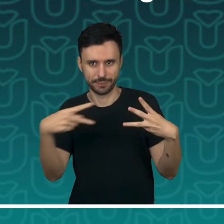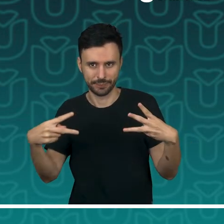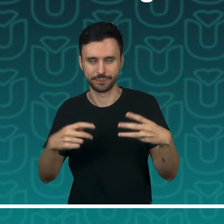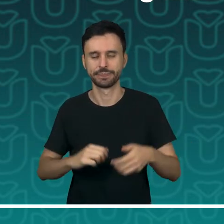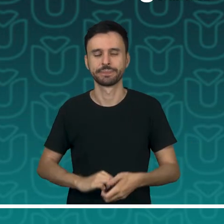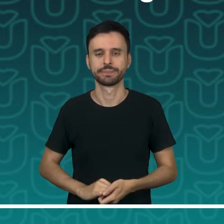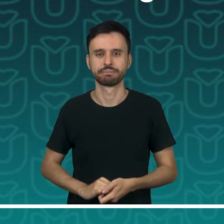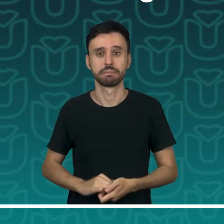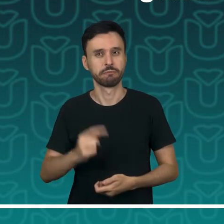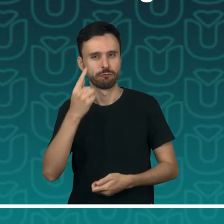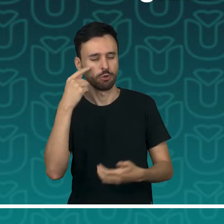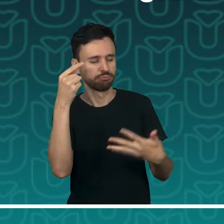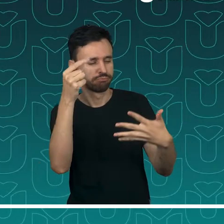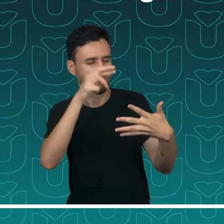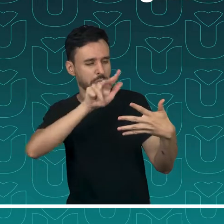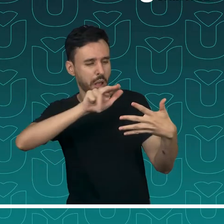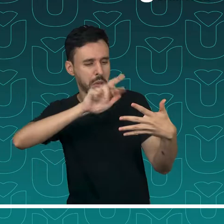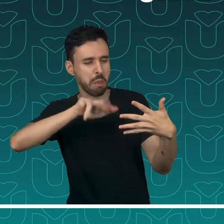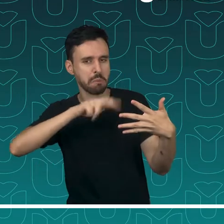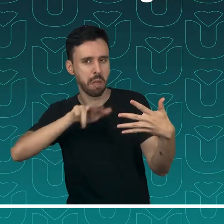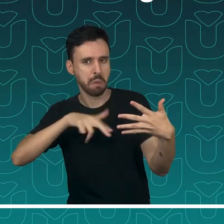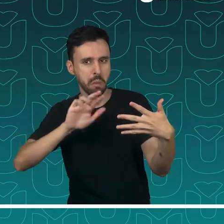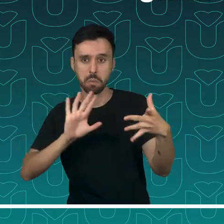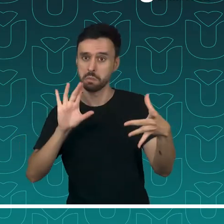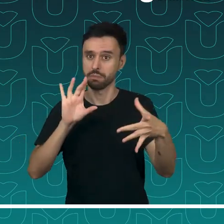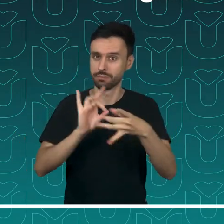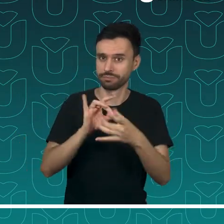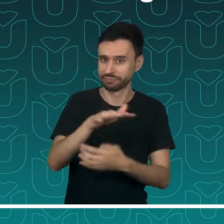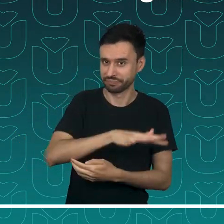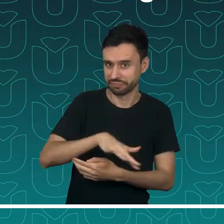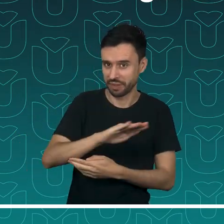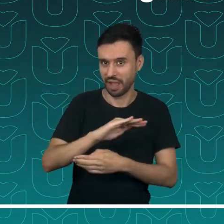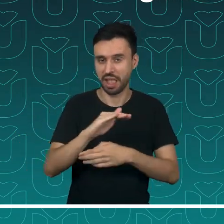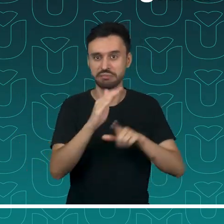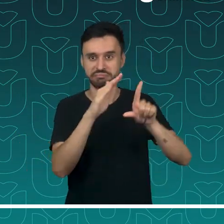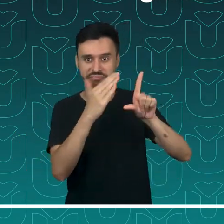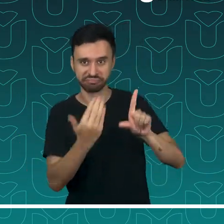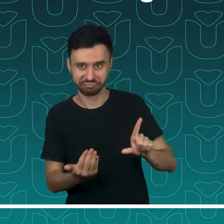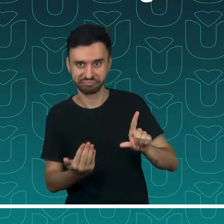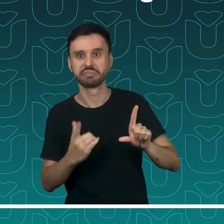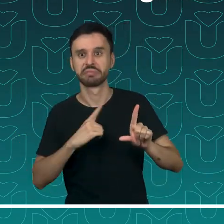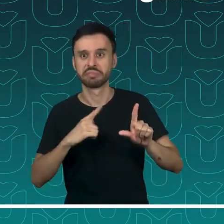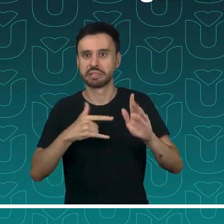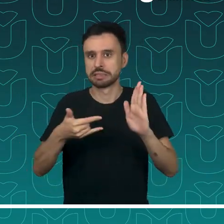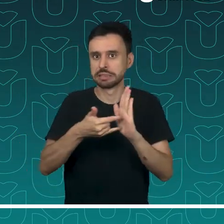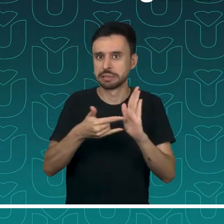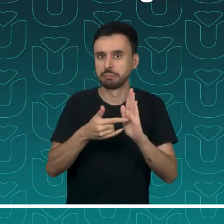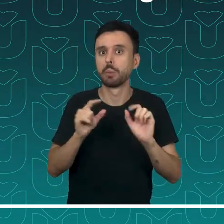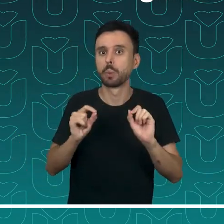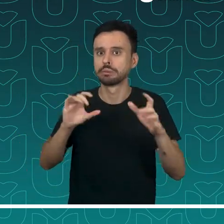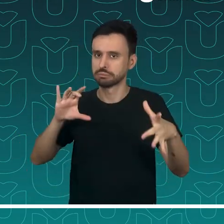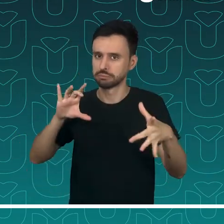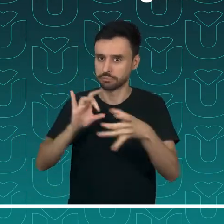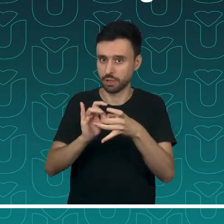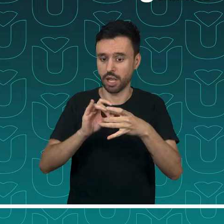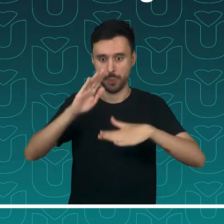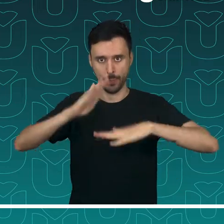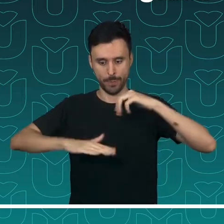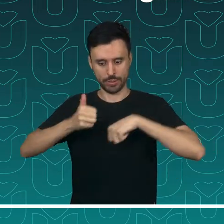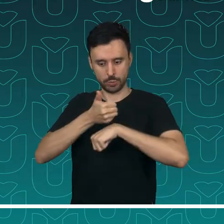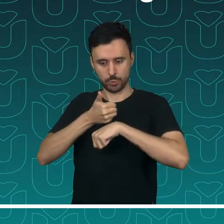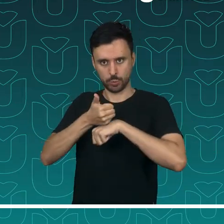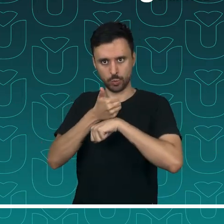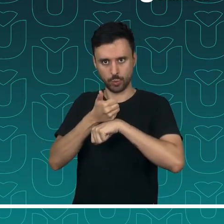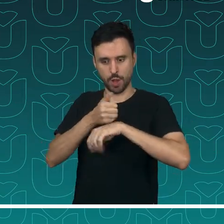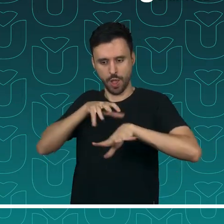sistemas e aplicativos. Com toda essa diversidade de conteúdos relacionados à área de análise e desenvolvimento